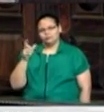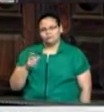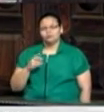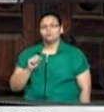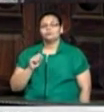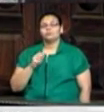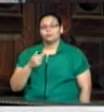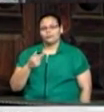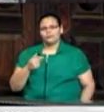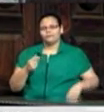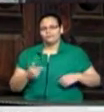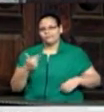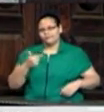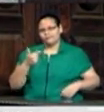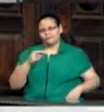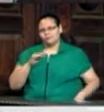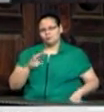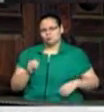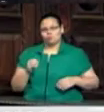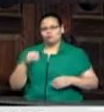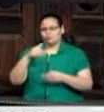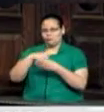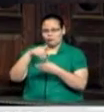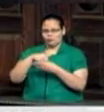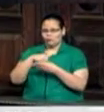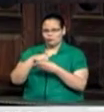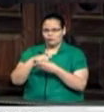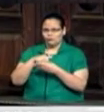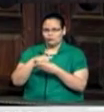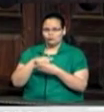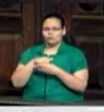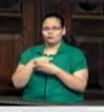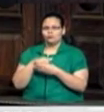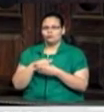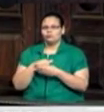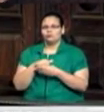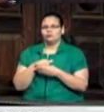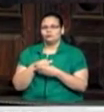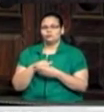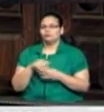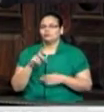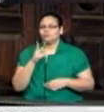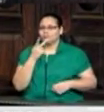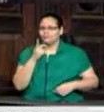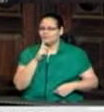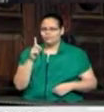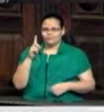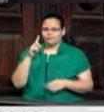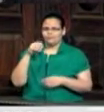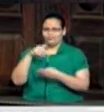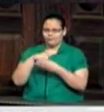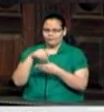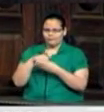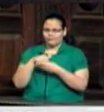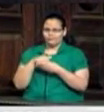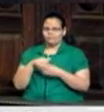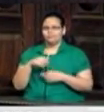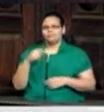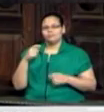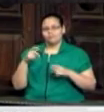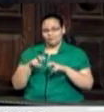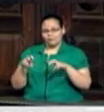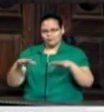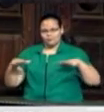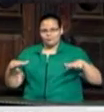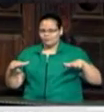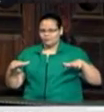o segundo turno das eleições, porque não falo sobre eleições em plenário, mas